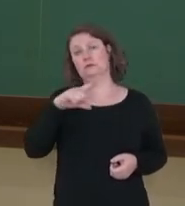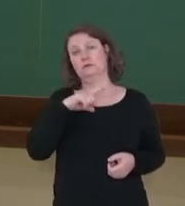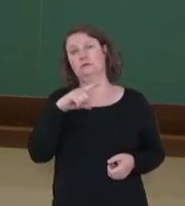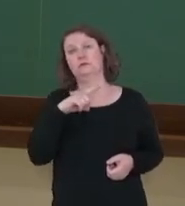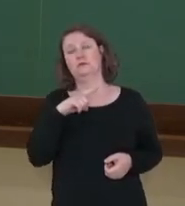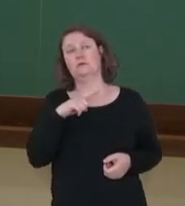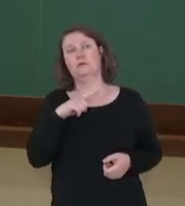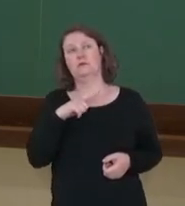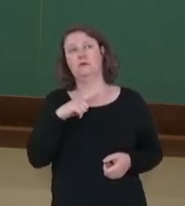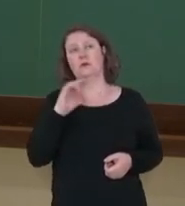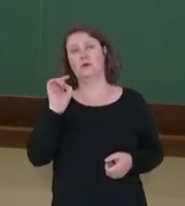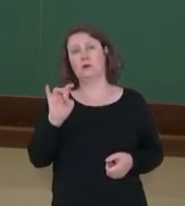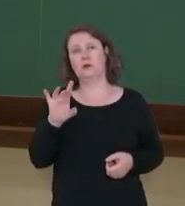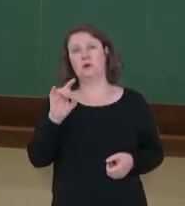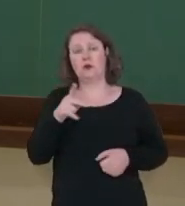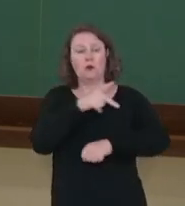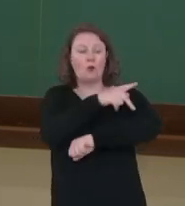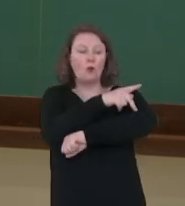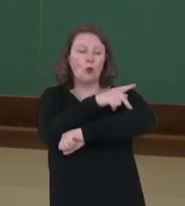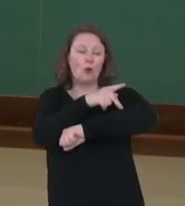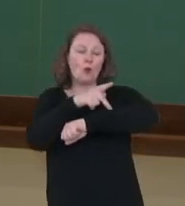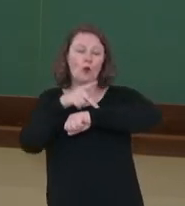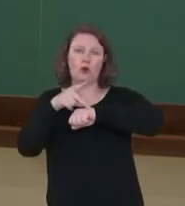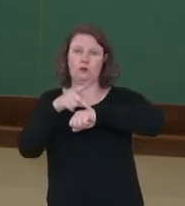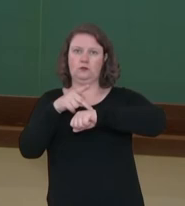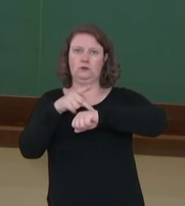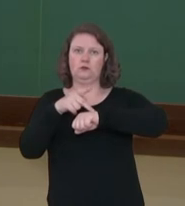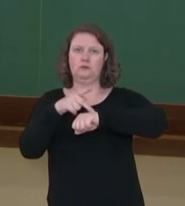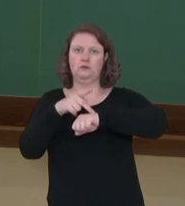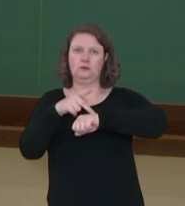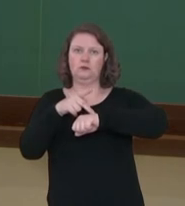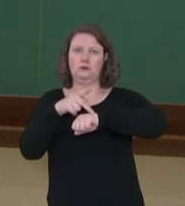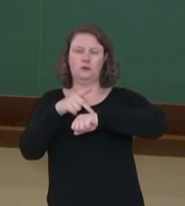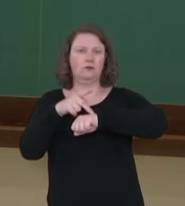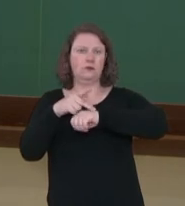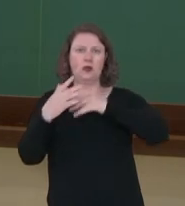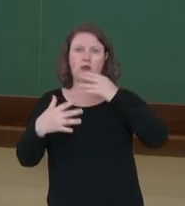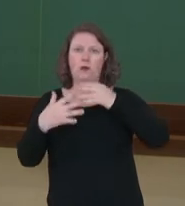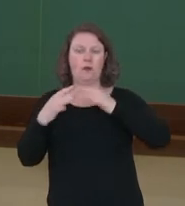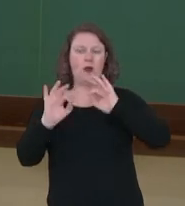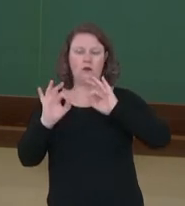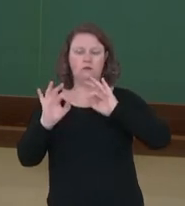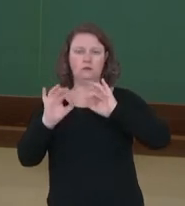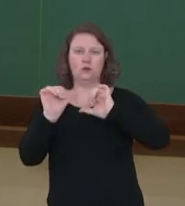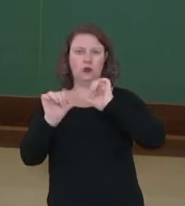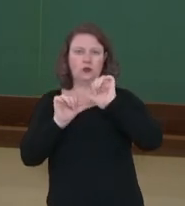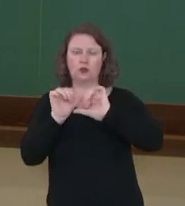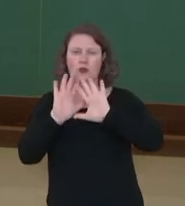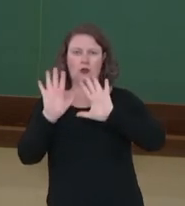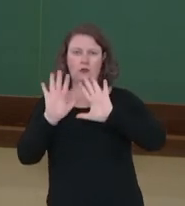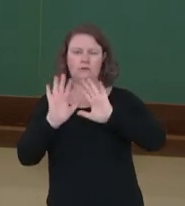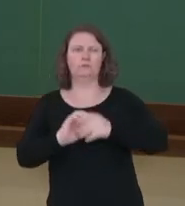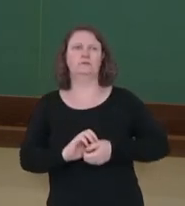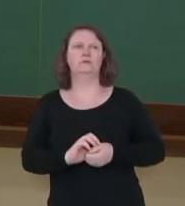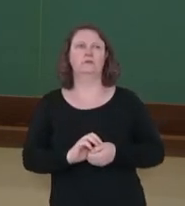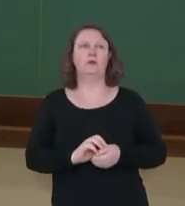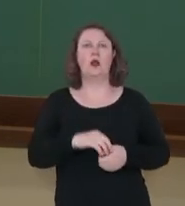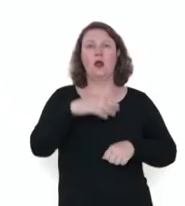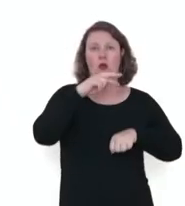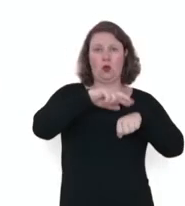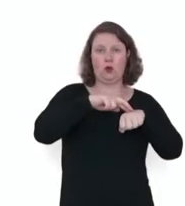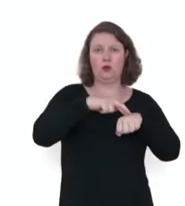essas plantas que ele chama de puras e aqui as púrpuras geraram púrpuras, a branca gerou